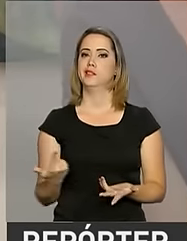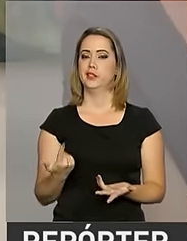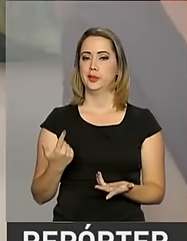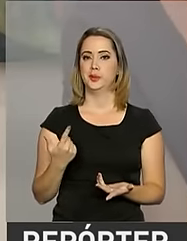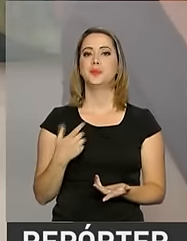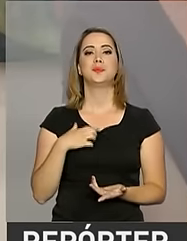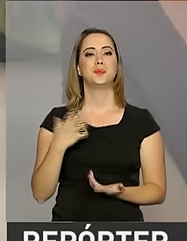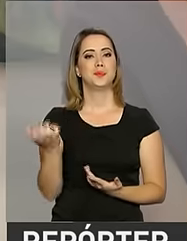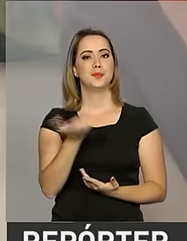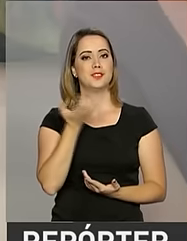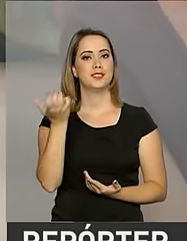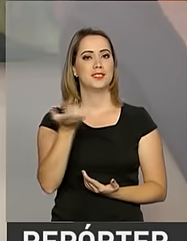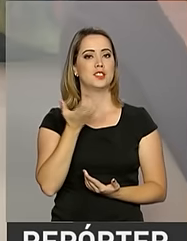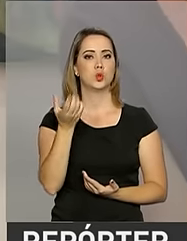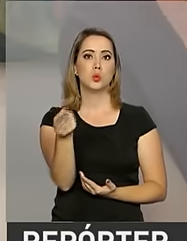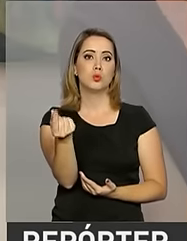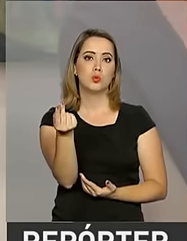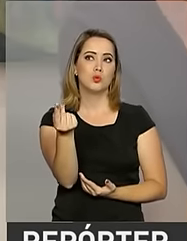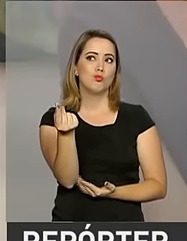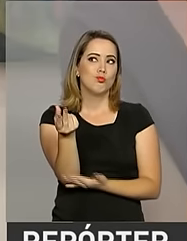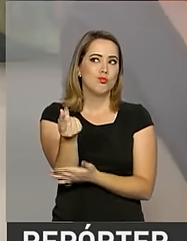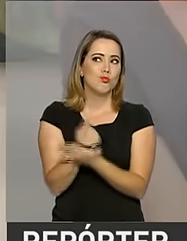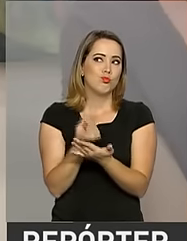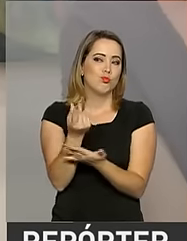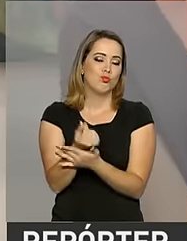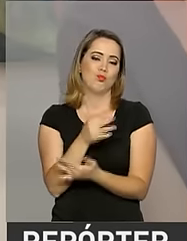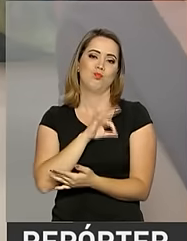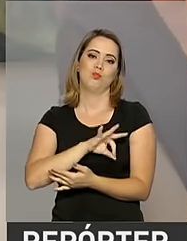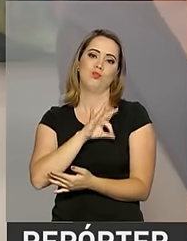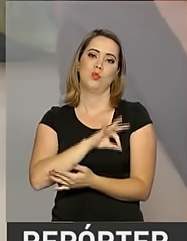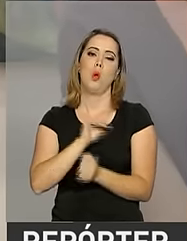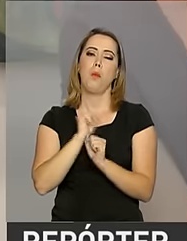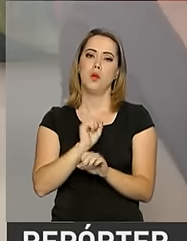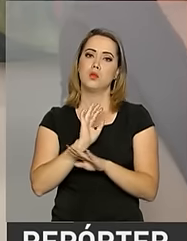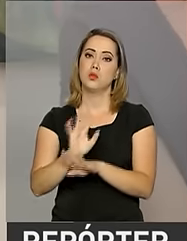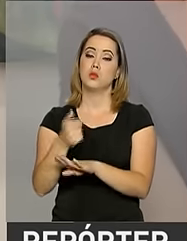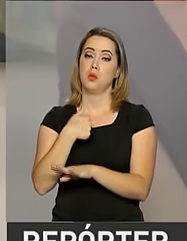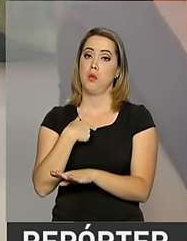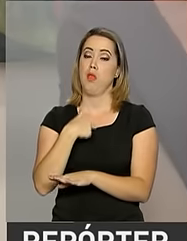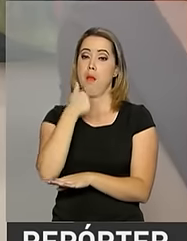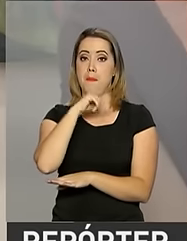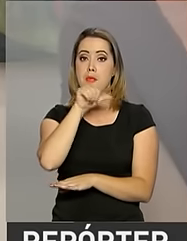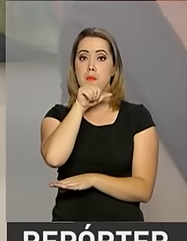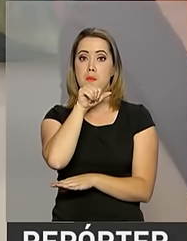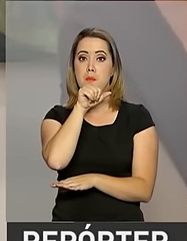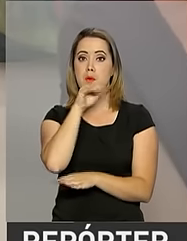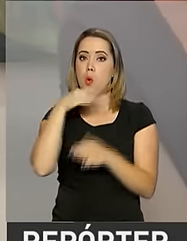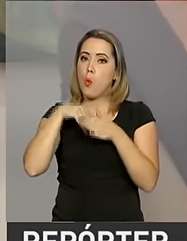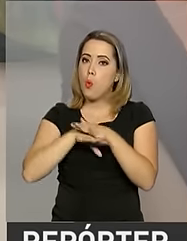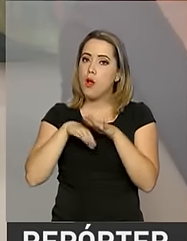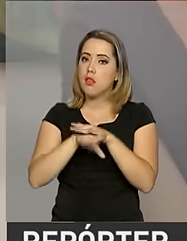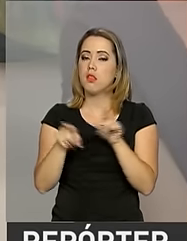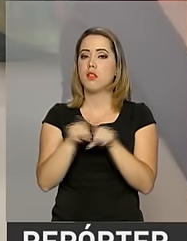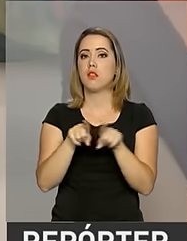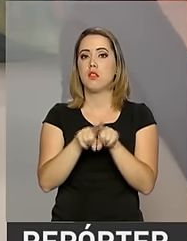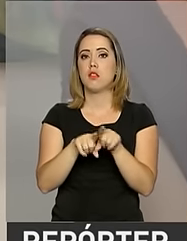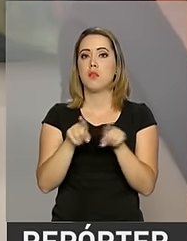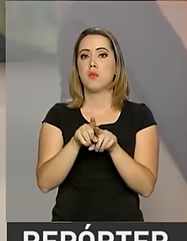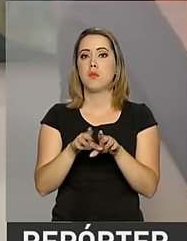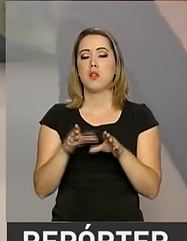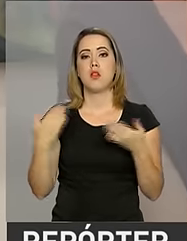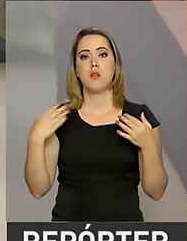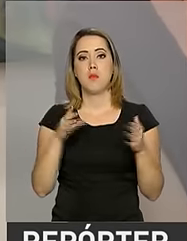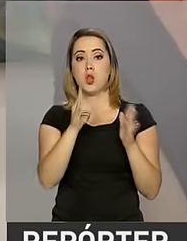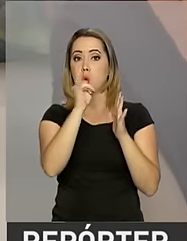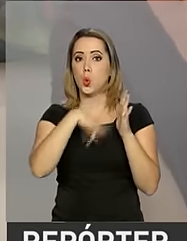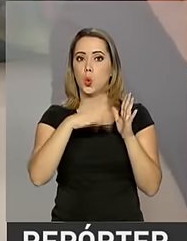Agora eu quero, com esse dinheirinho que estou ganhando, posso ajudar minha mãe. Estou guardando também para tirar uma carteira de